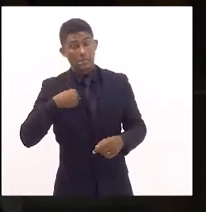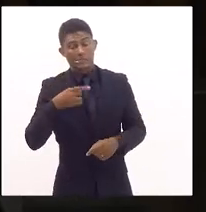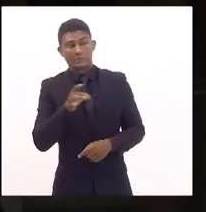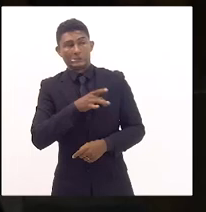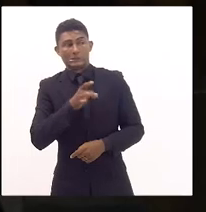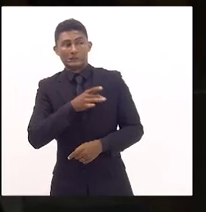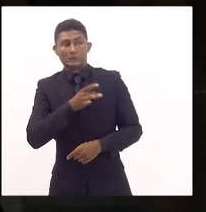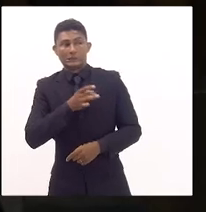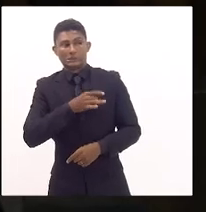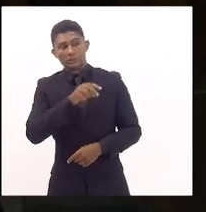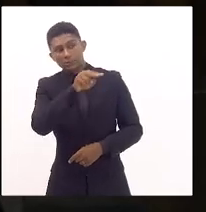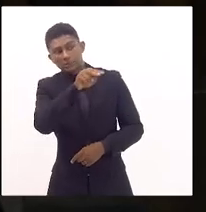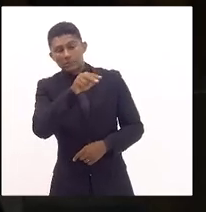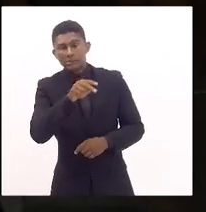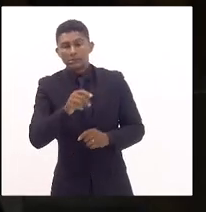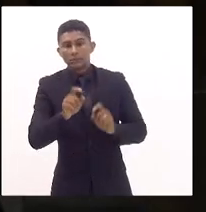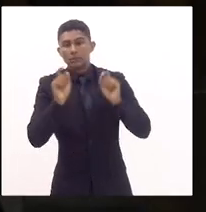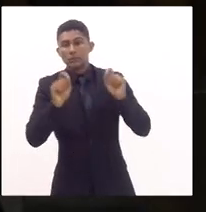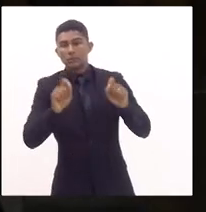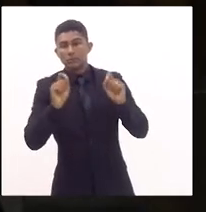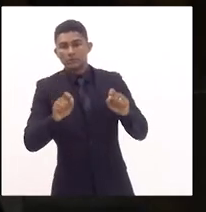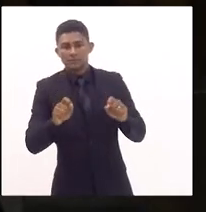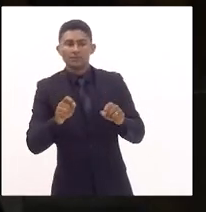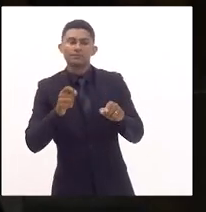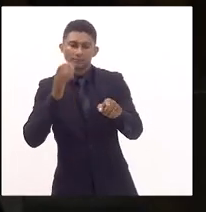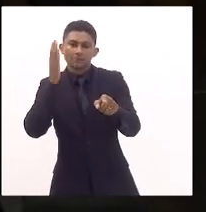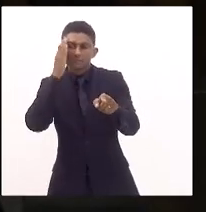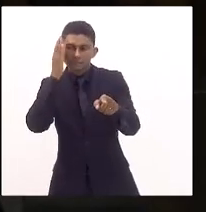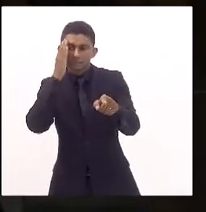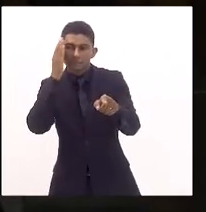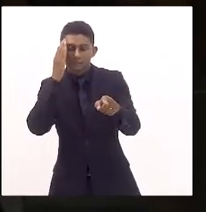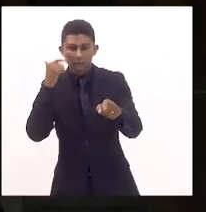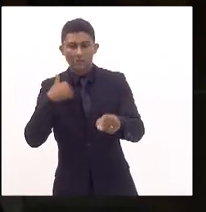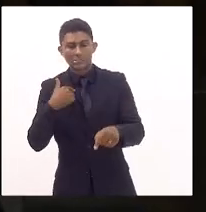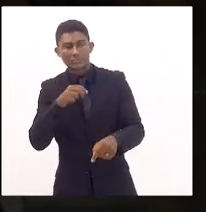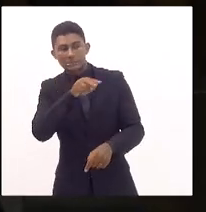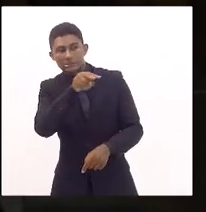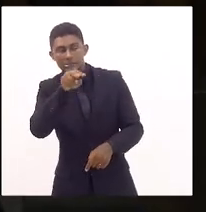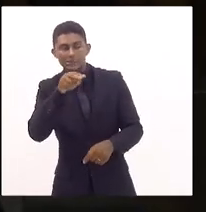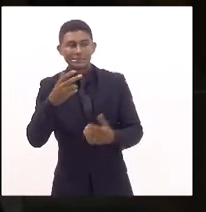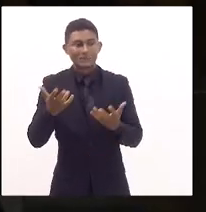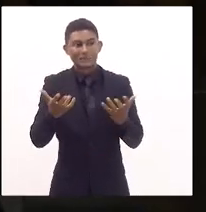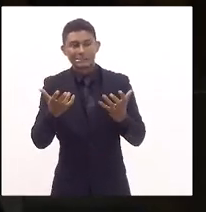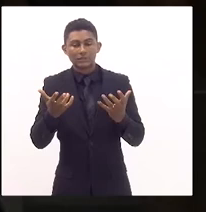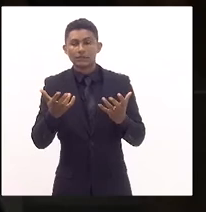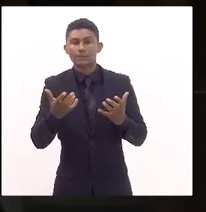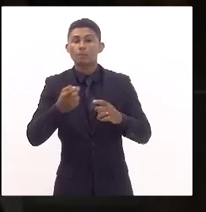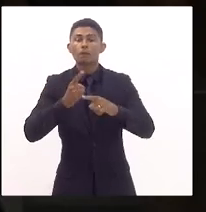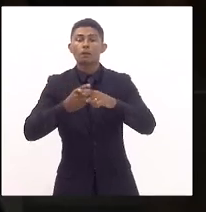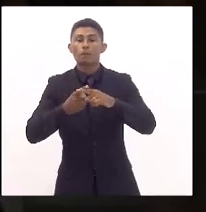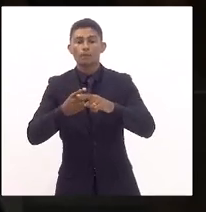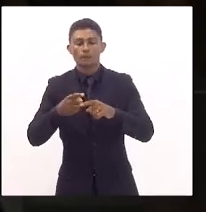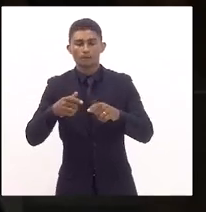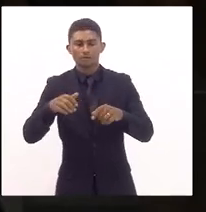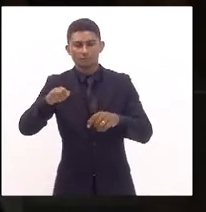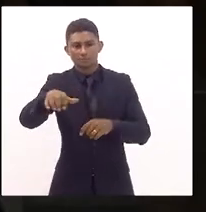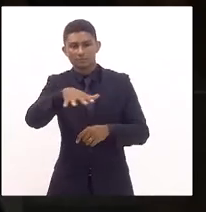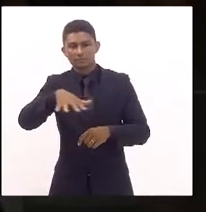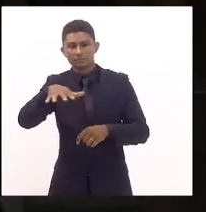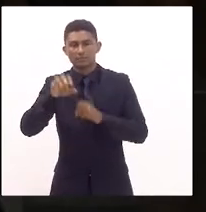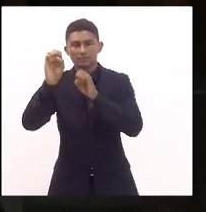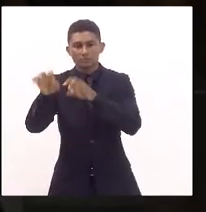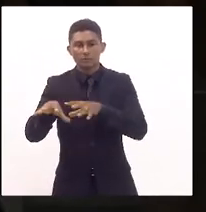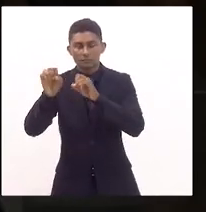mesmo é que, sabe, Vossa Excelência, que os investimentos em educação e